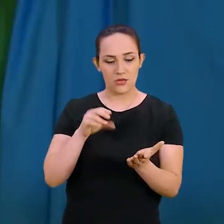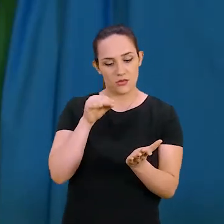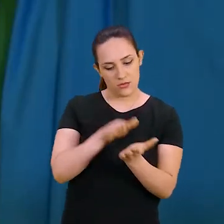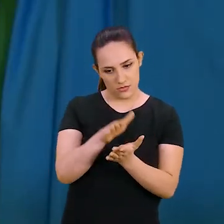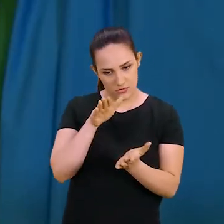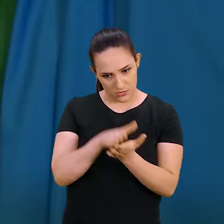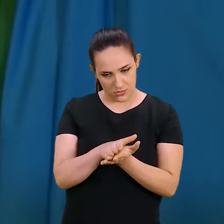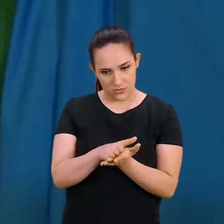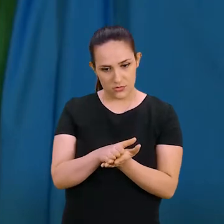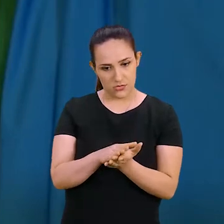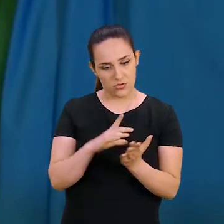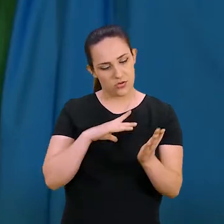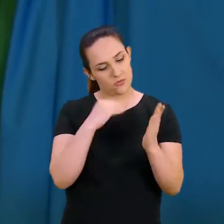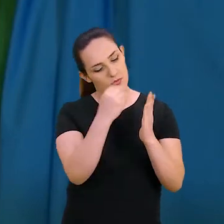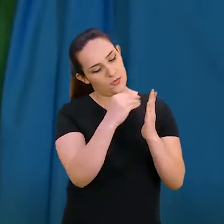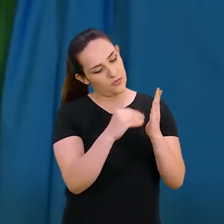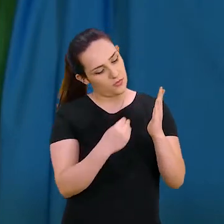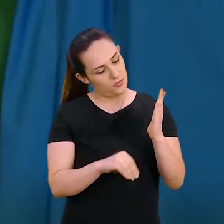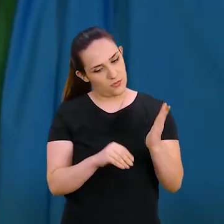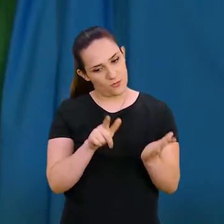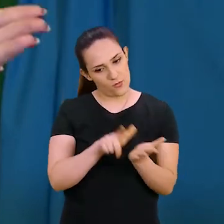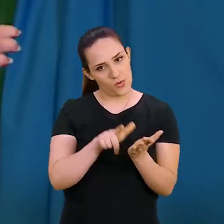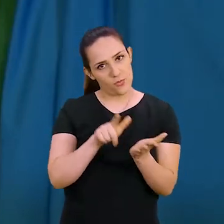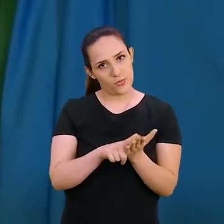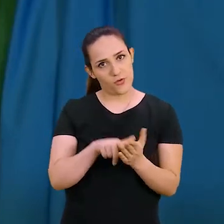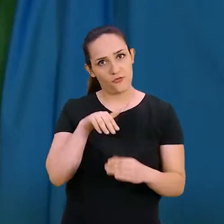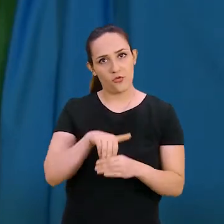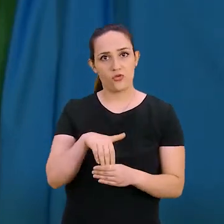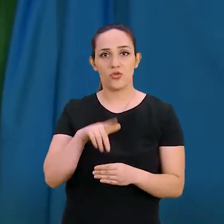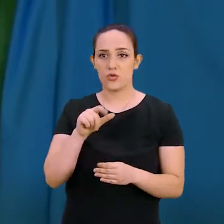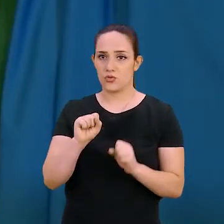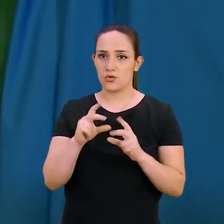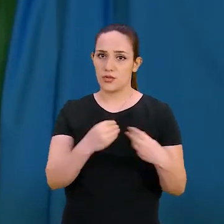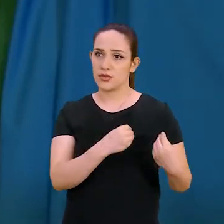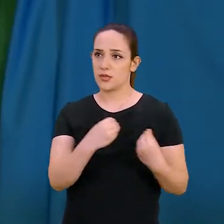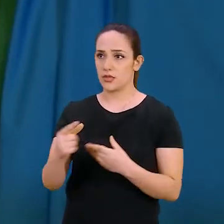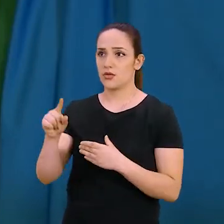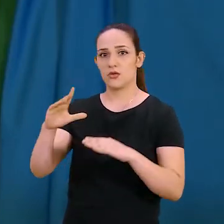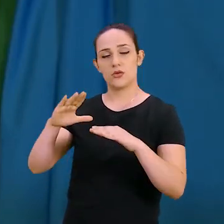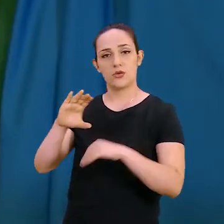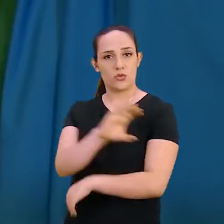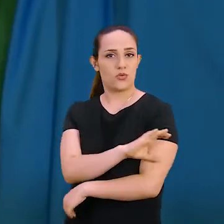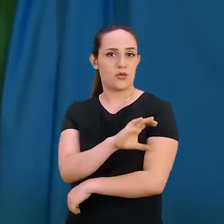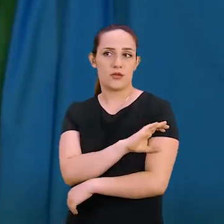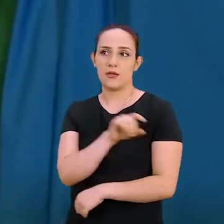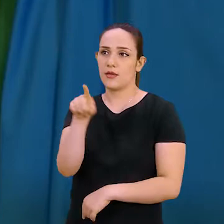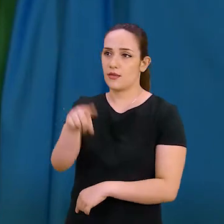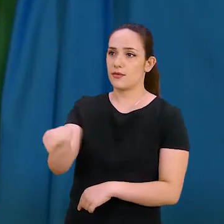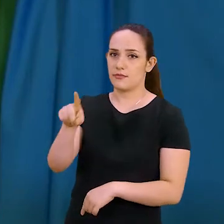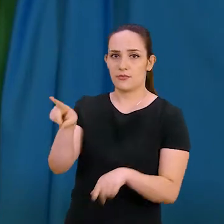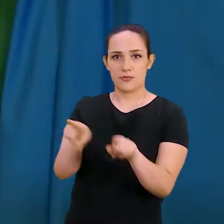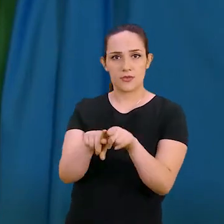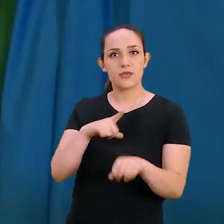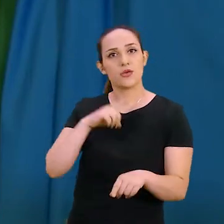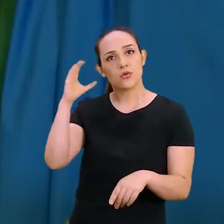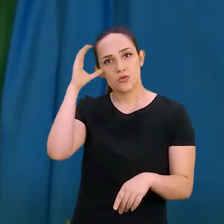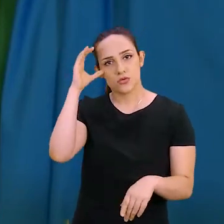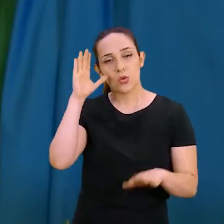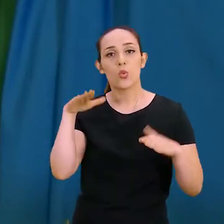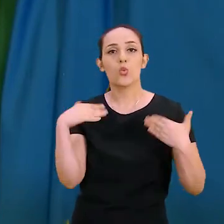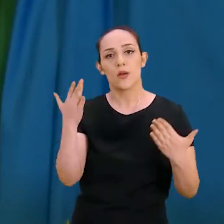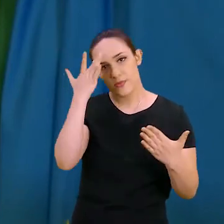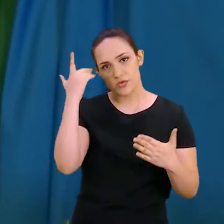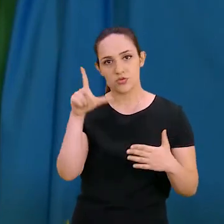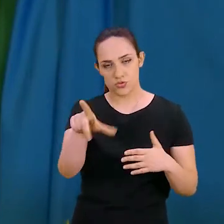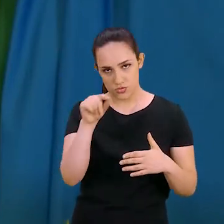foi impresso a lista de voto e foi entregue para as coordenadoras, para que eles também pudessem saber qual